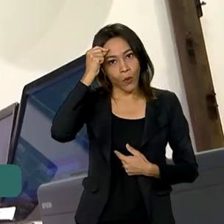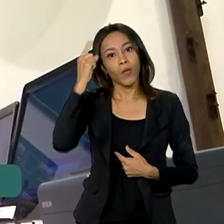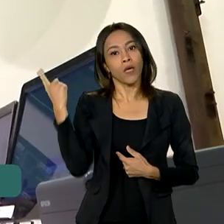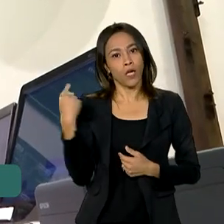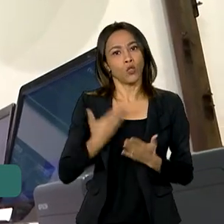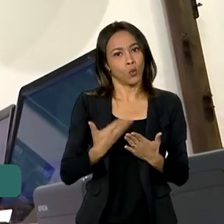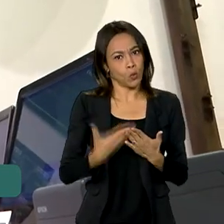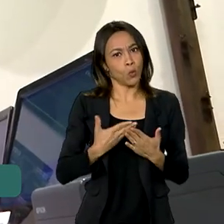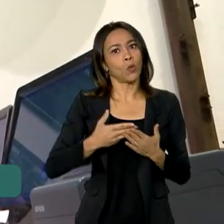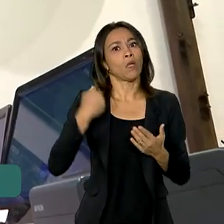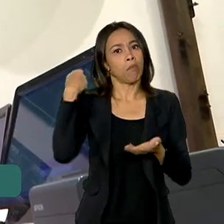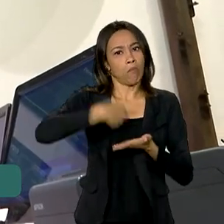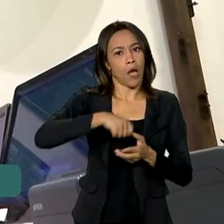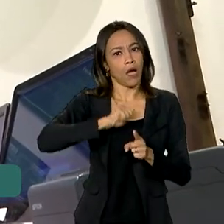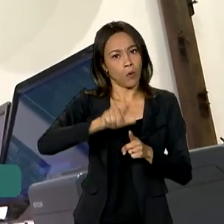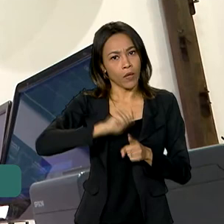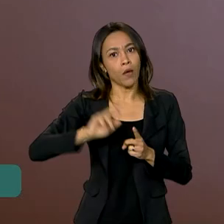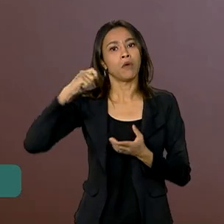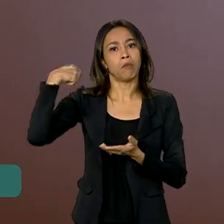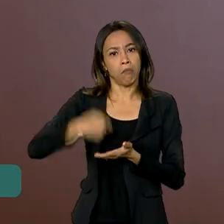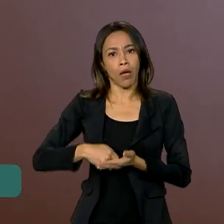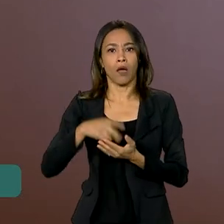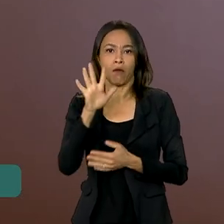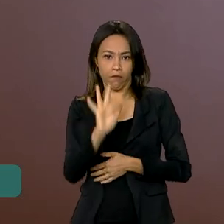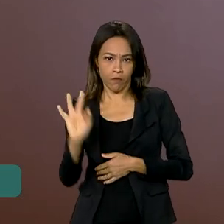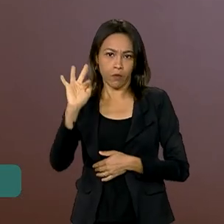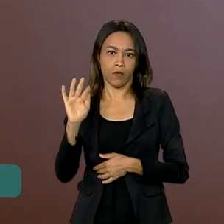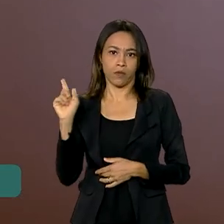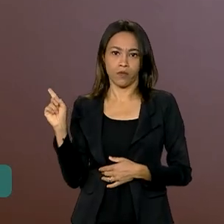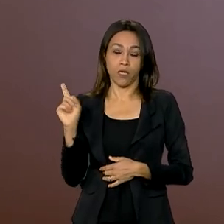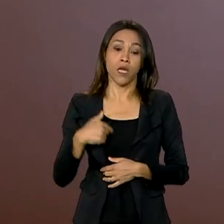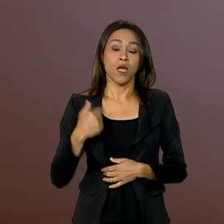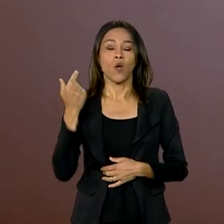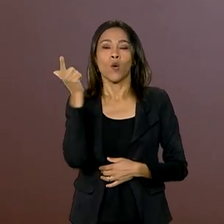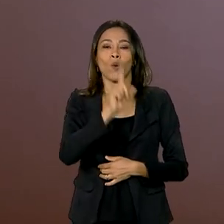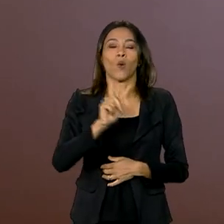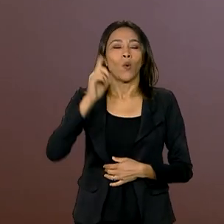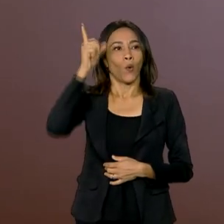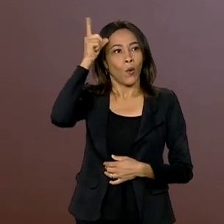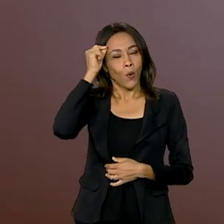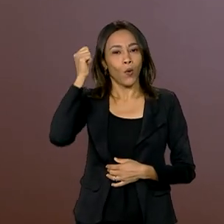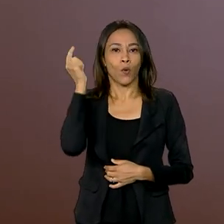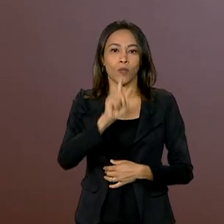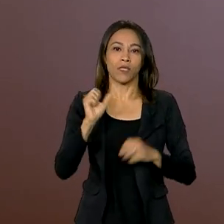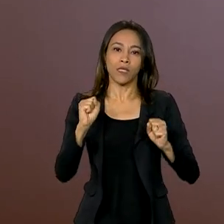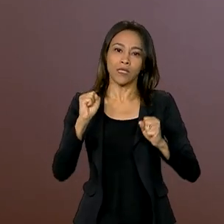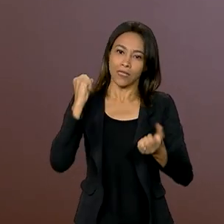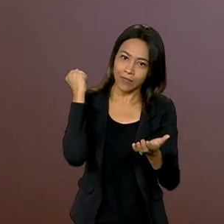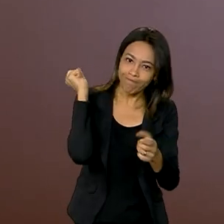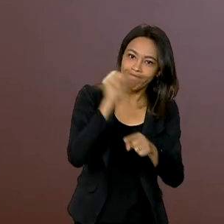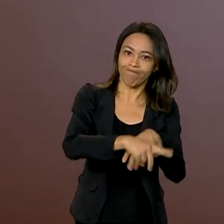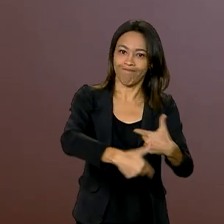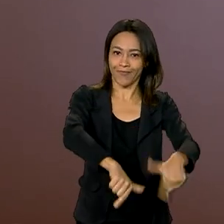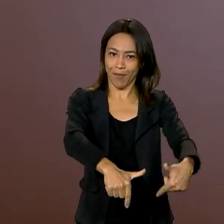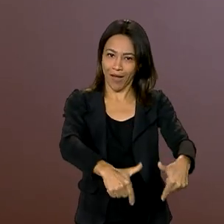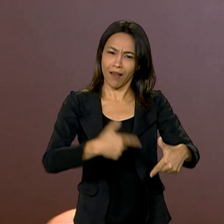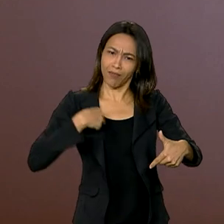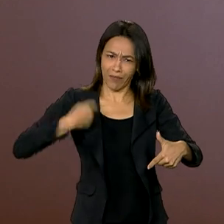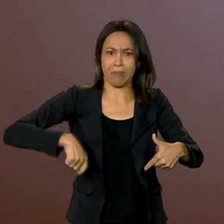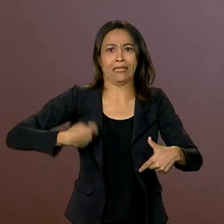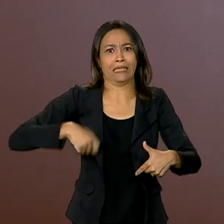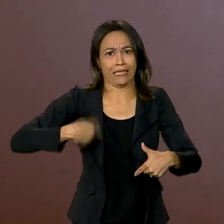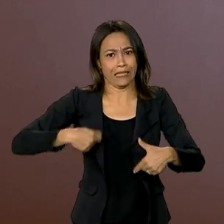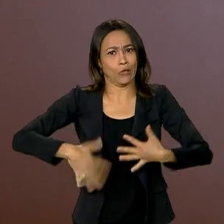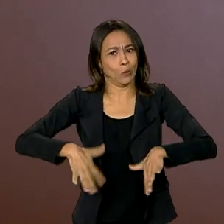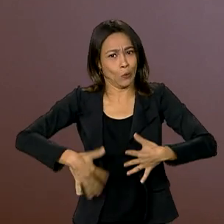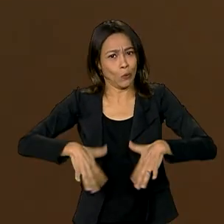que paga aluguel e a faculdade. Foi muito boa essa conquista. Chegou no momento certo essa oportunidade de emprego. Na hora que estava realmente precisando